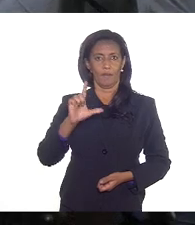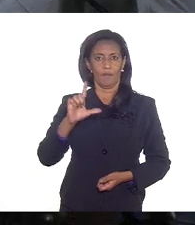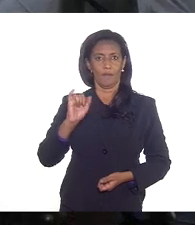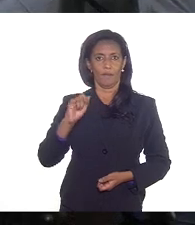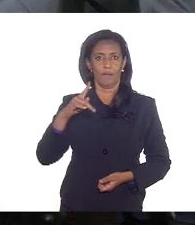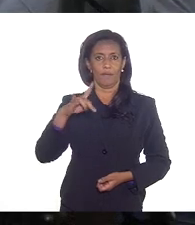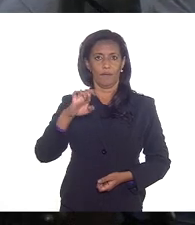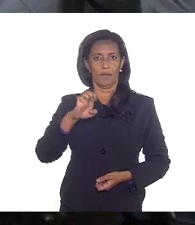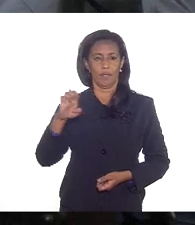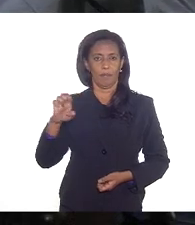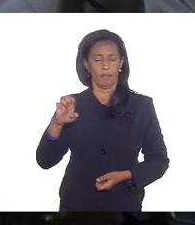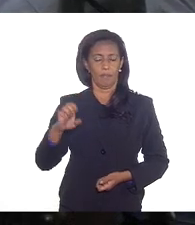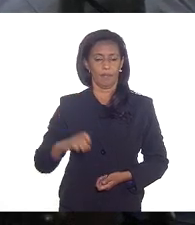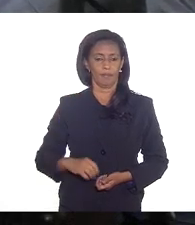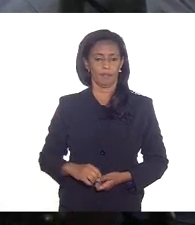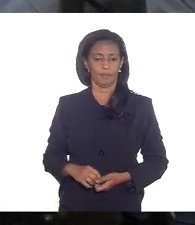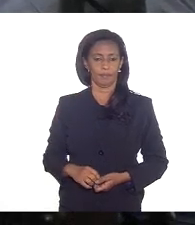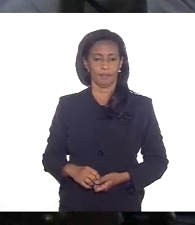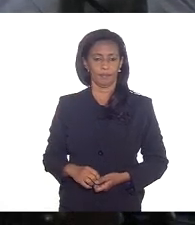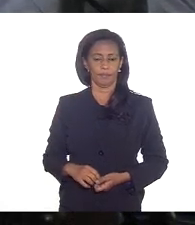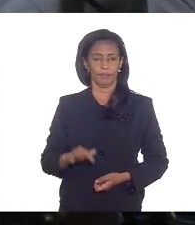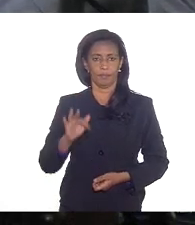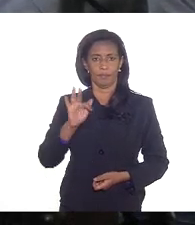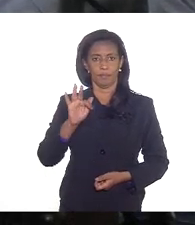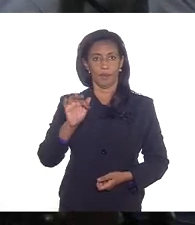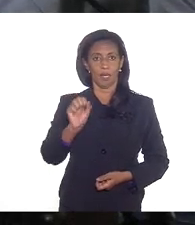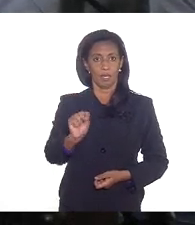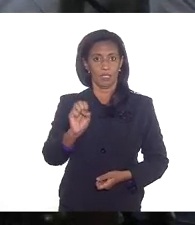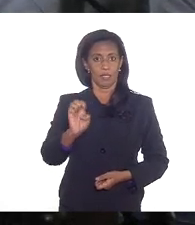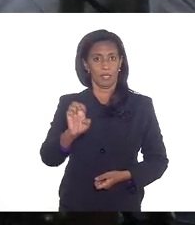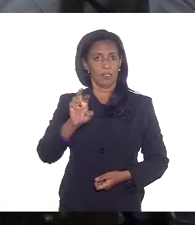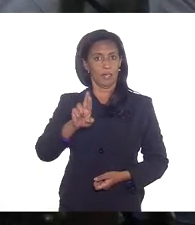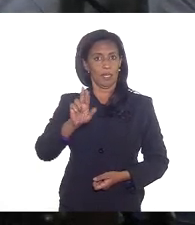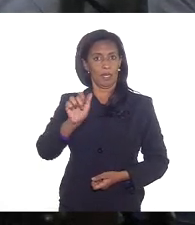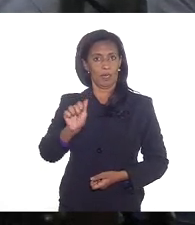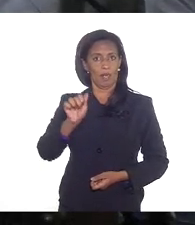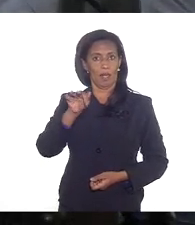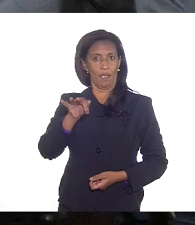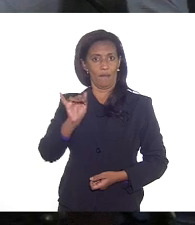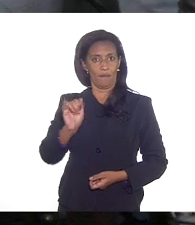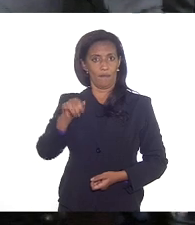Deputado Felipe poubel capital do Flávio serafini